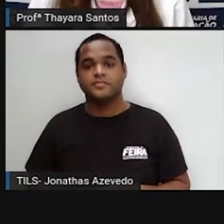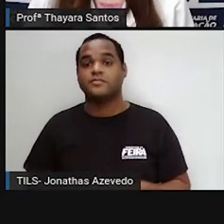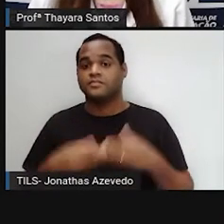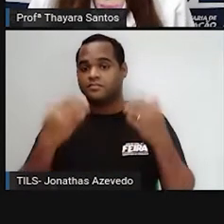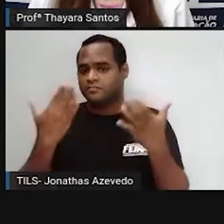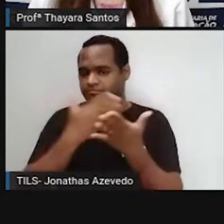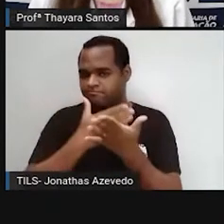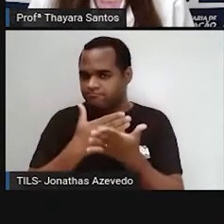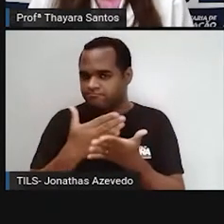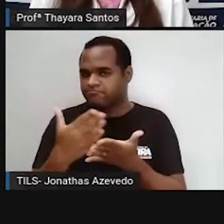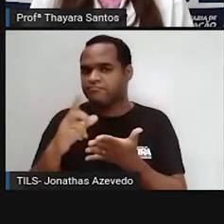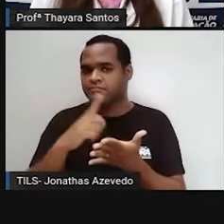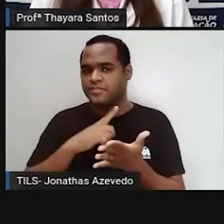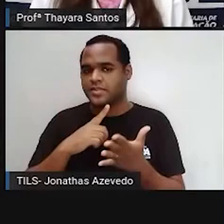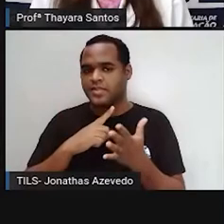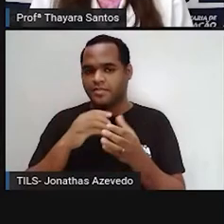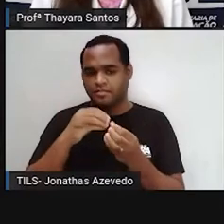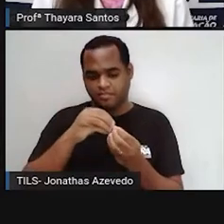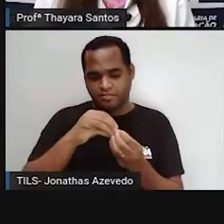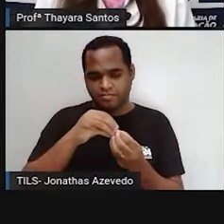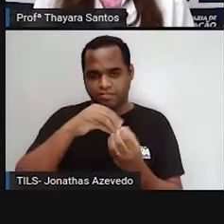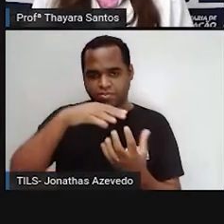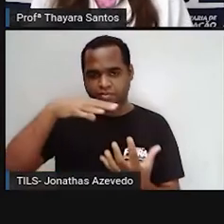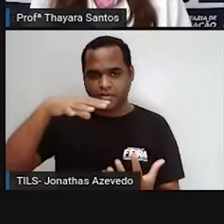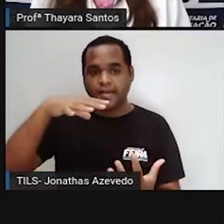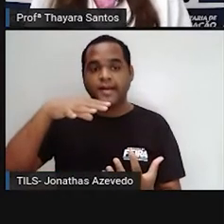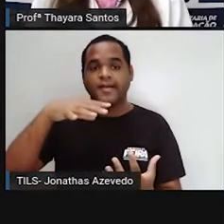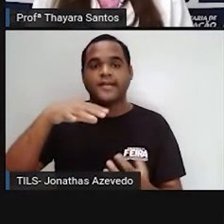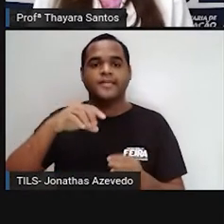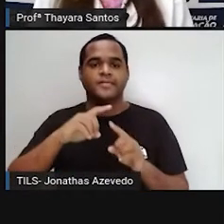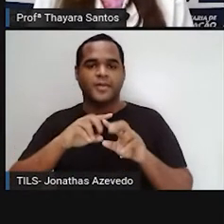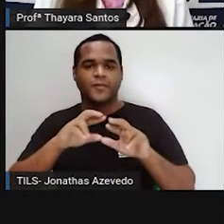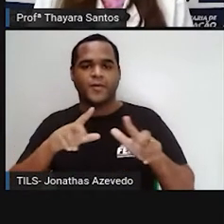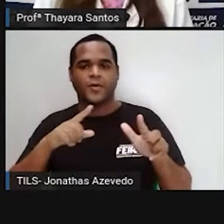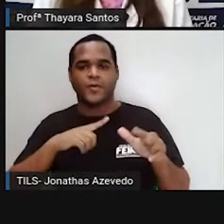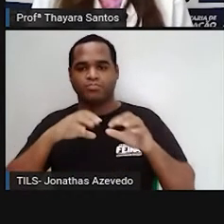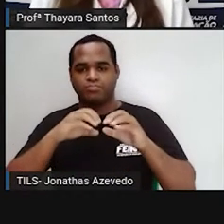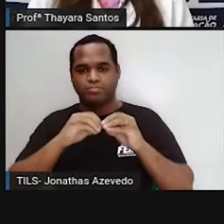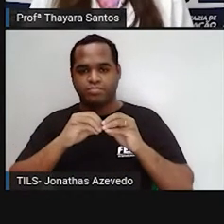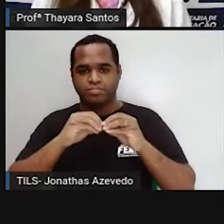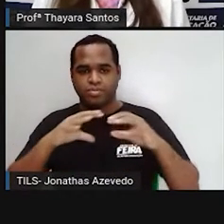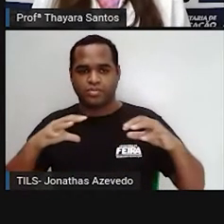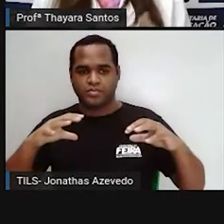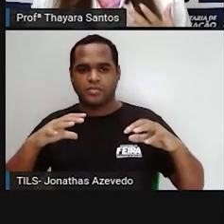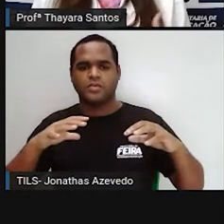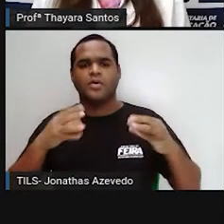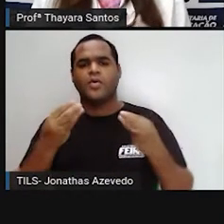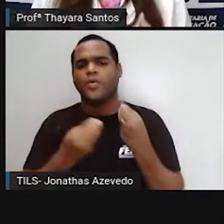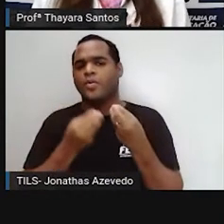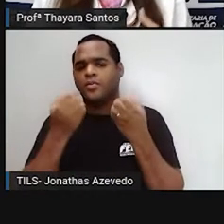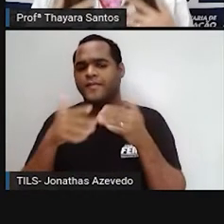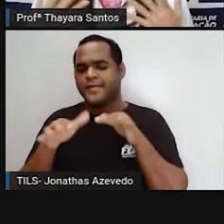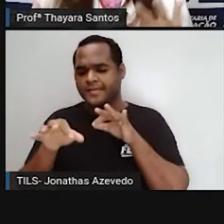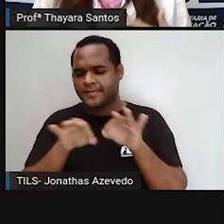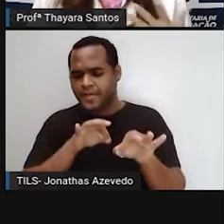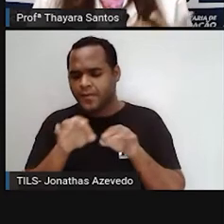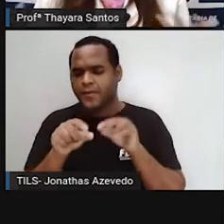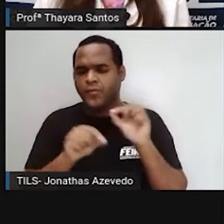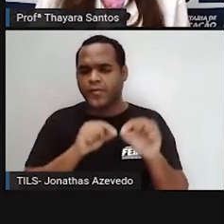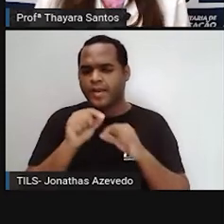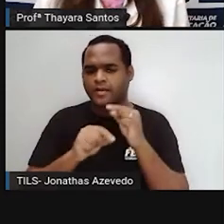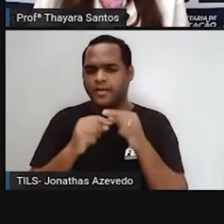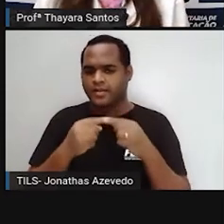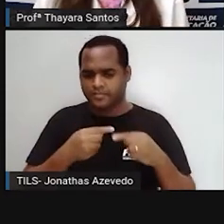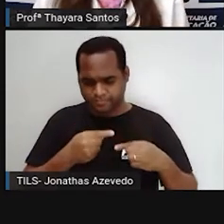Vamos começar falando sobre a bipartição, que também é chamada de sissiparidade ou divisão binária. Como é que ocorre esse tipo